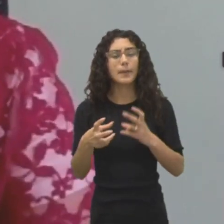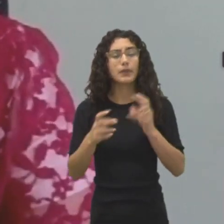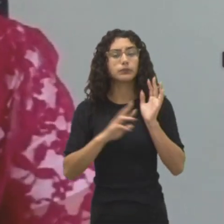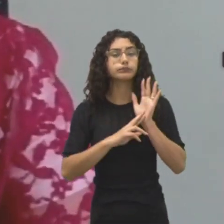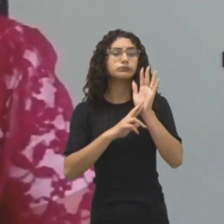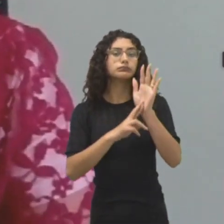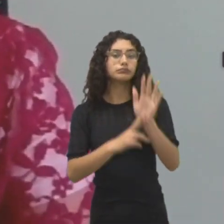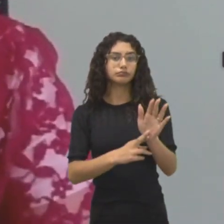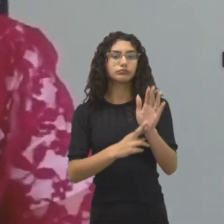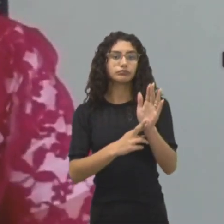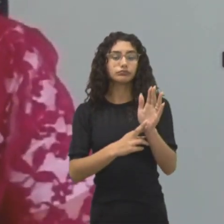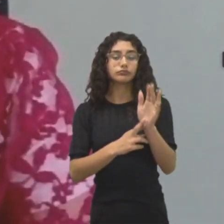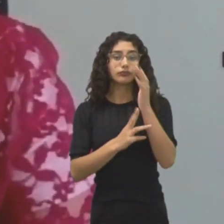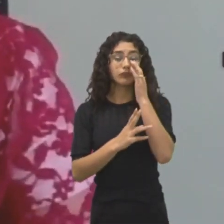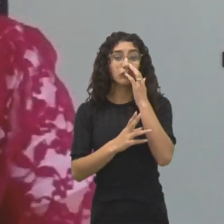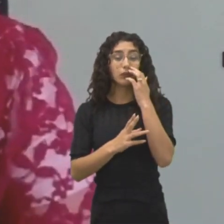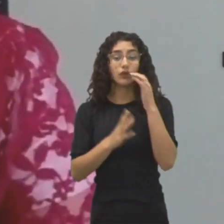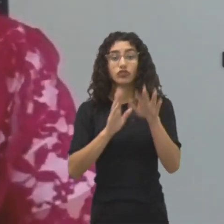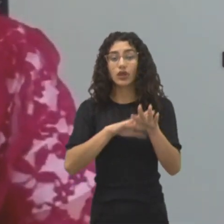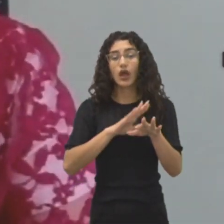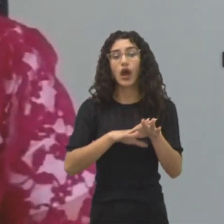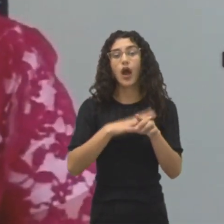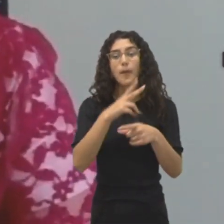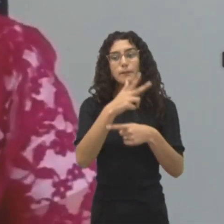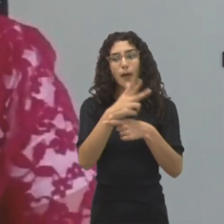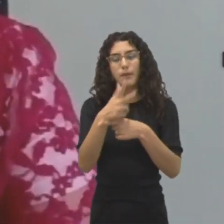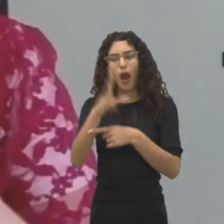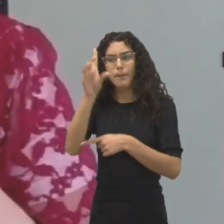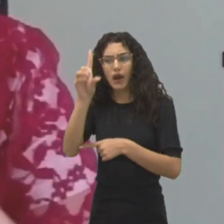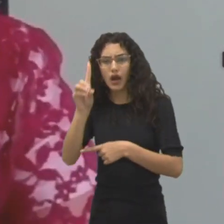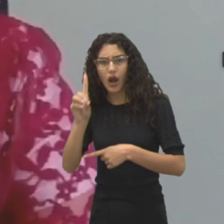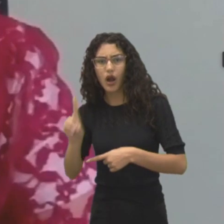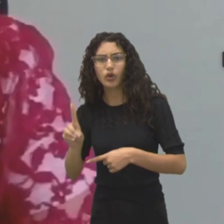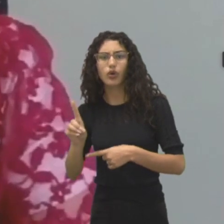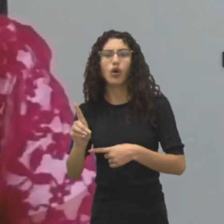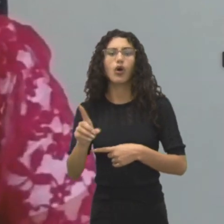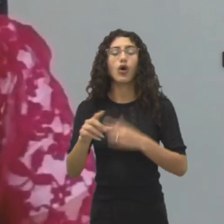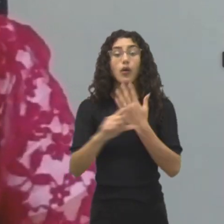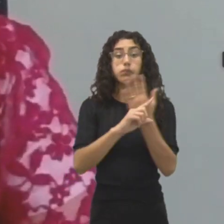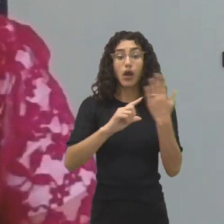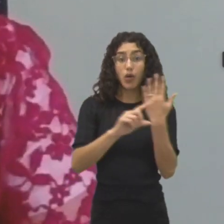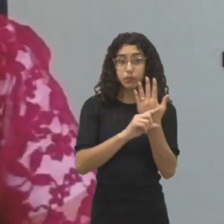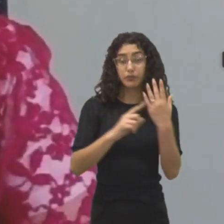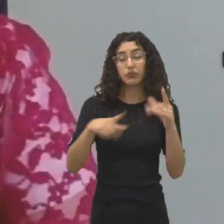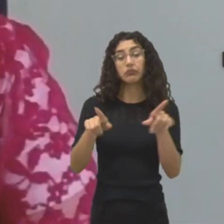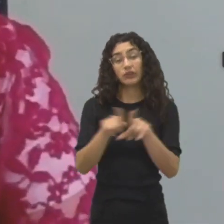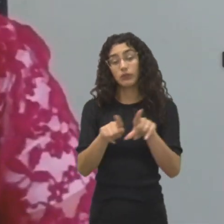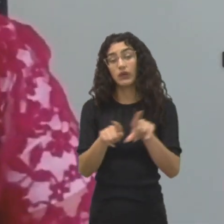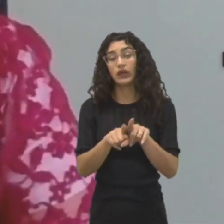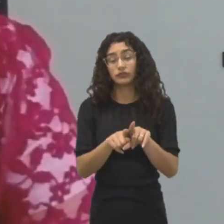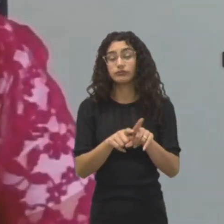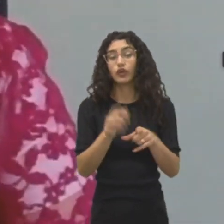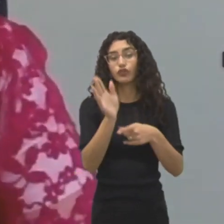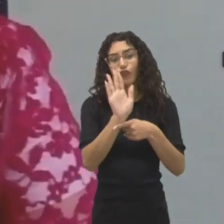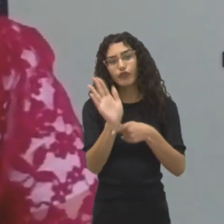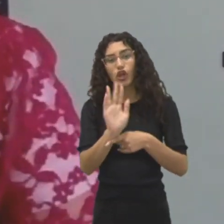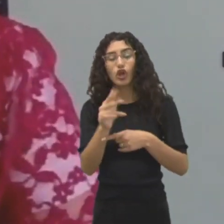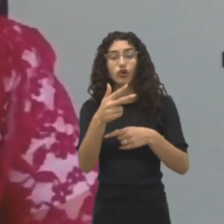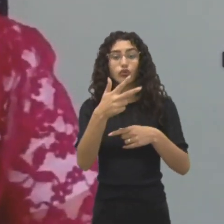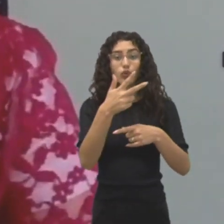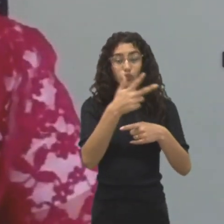de cada produtor, de cada diretor, de cada autor desses vídeos, desses